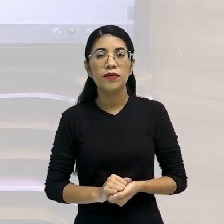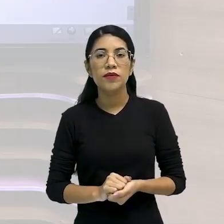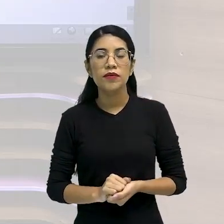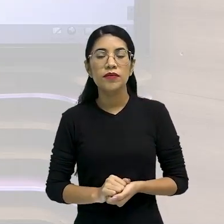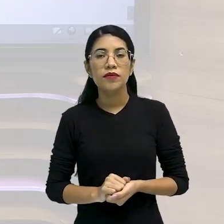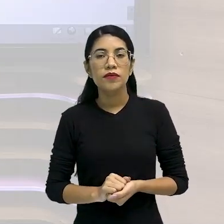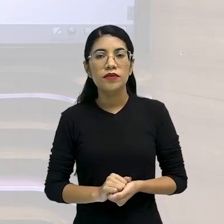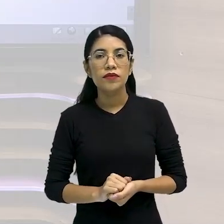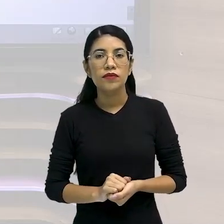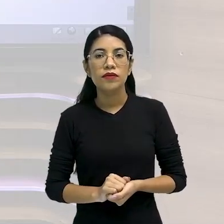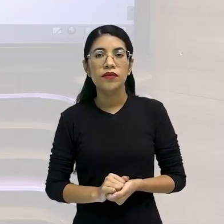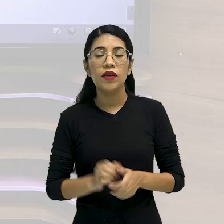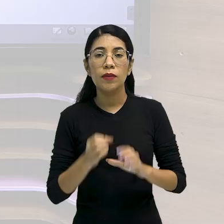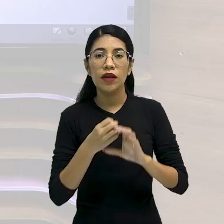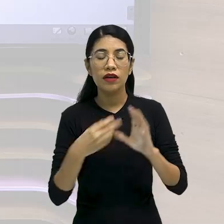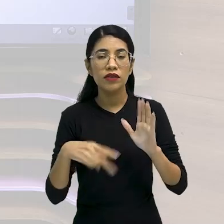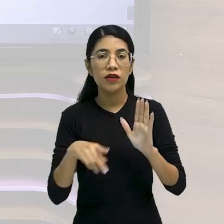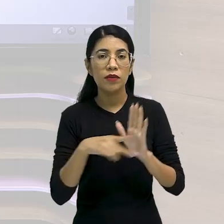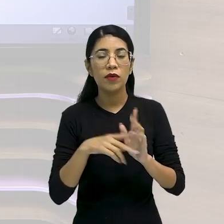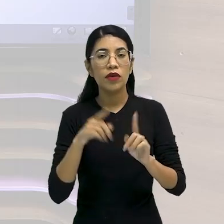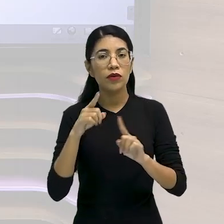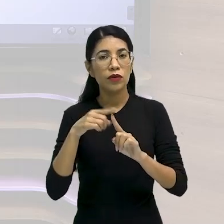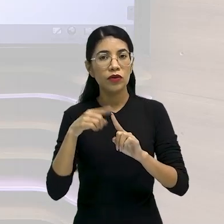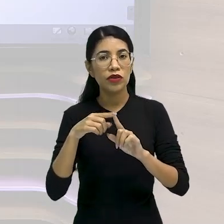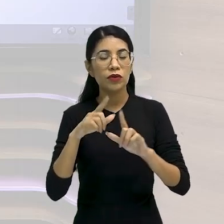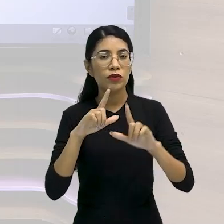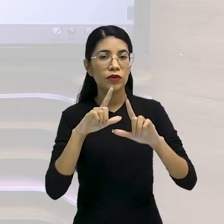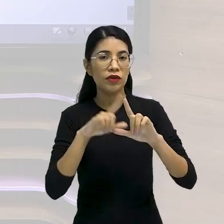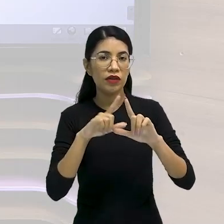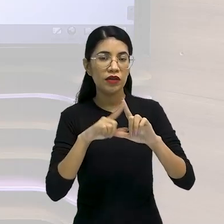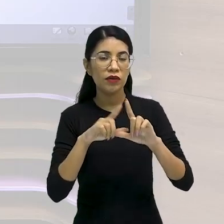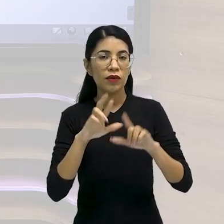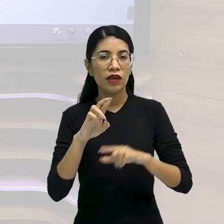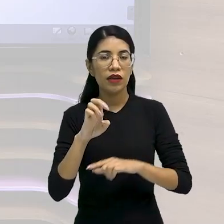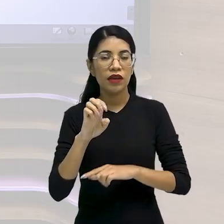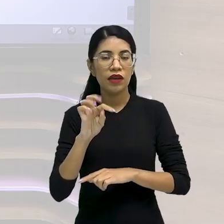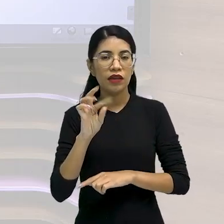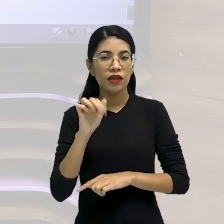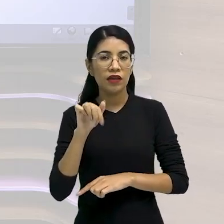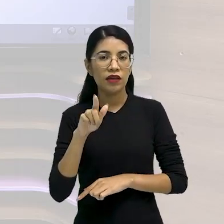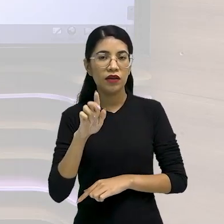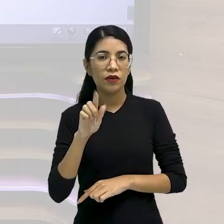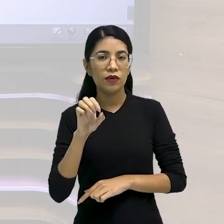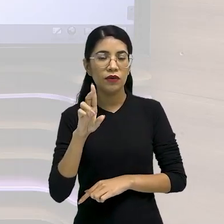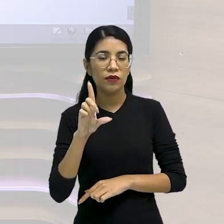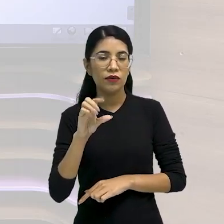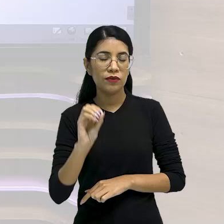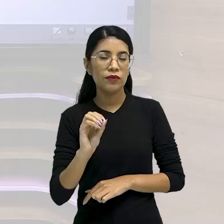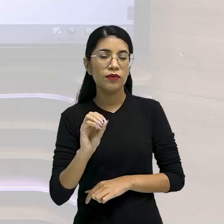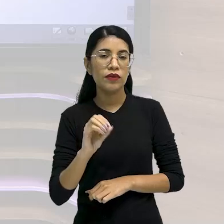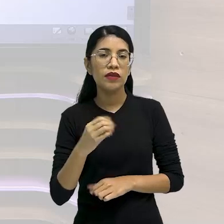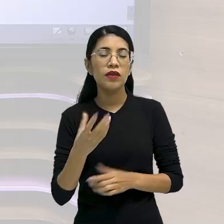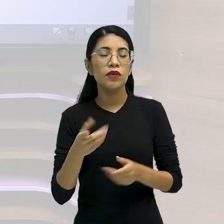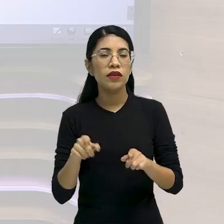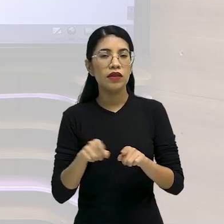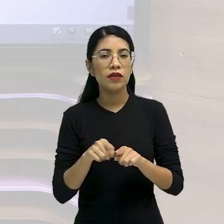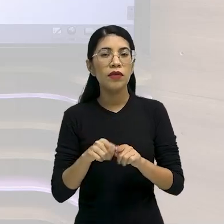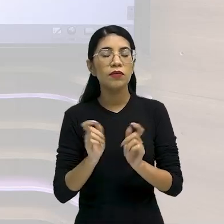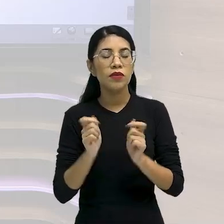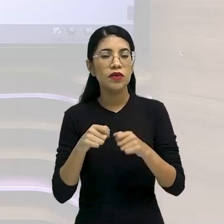90 graus, tá? É uma das características do triângulo retângulo, tá certo? E aí com essas definições a gente